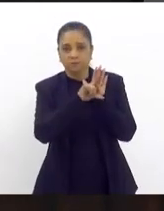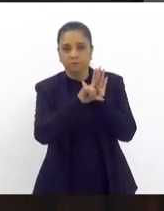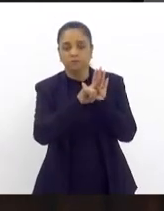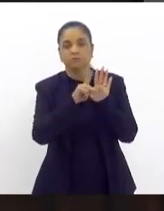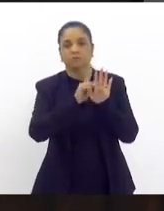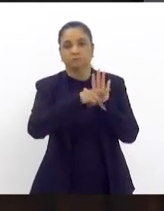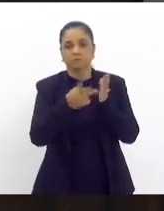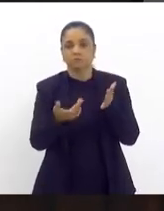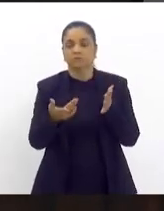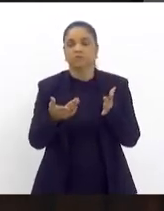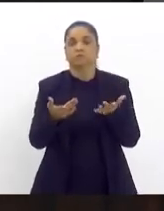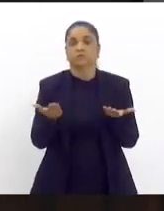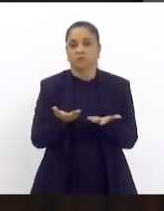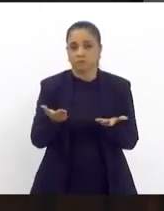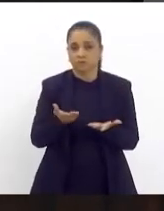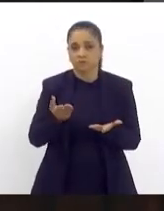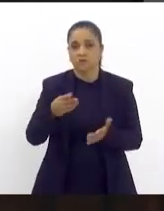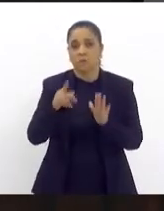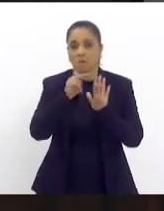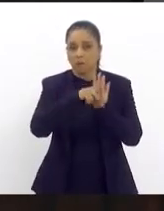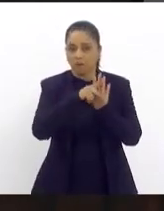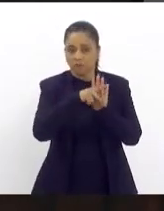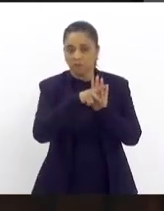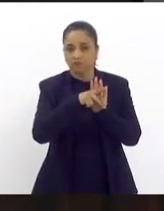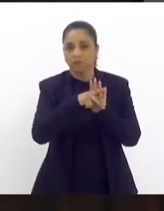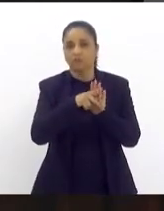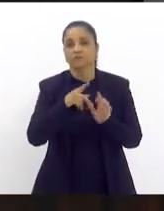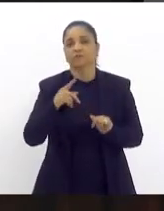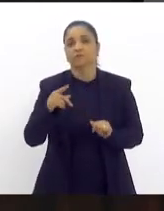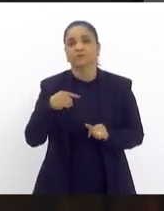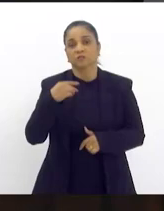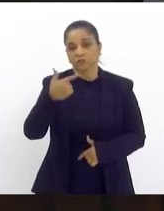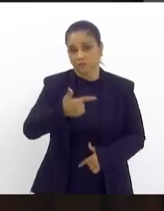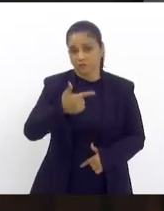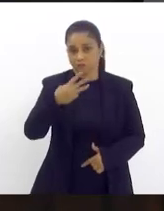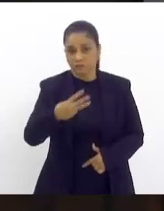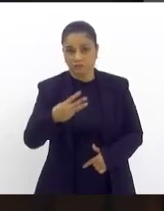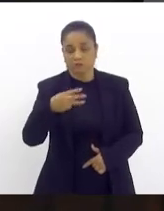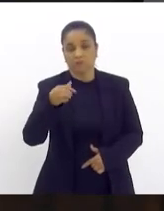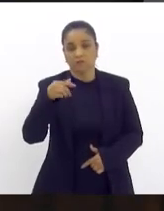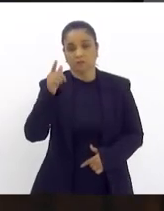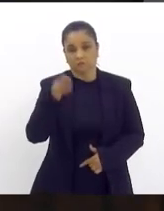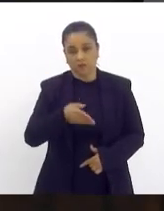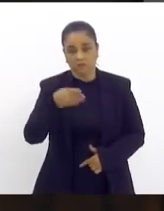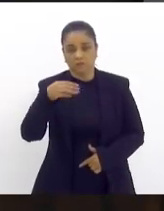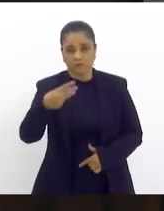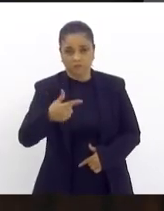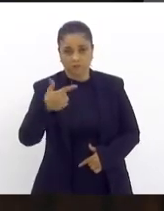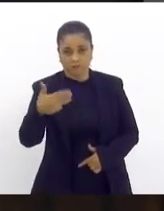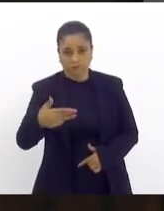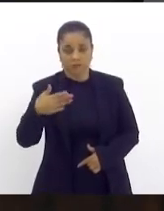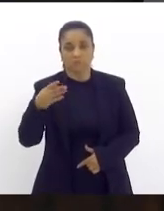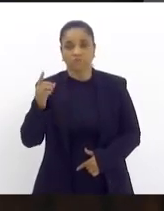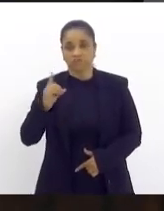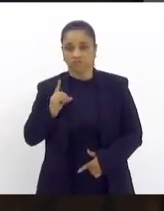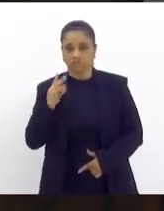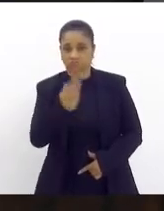requerimento de inclusão na ordem do dia do projeto de lei número 3, de 23, da deputada Dani Balb. Senhores, que aprovam, permaneçam como